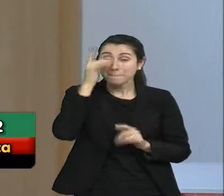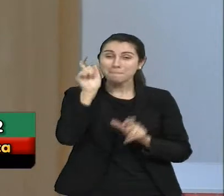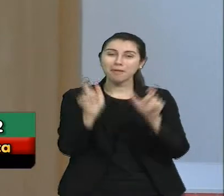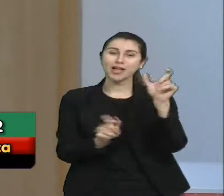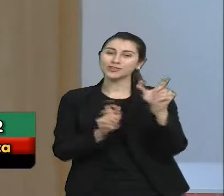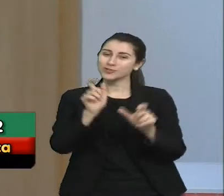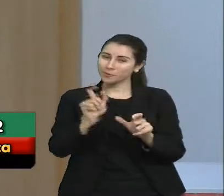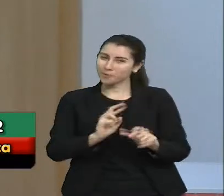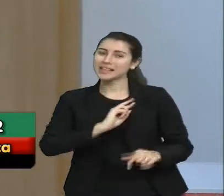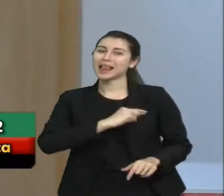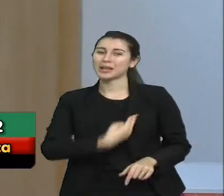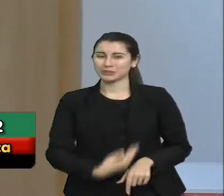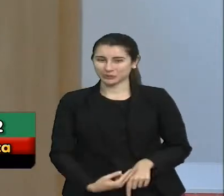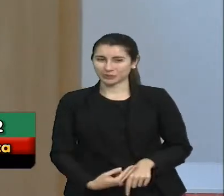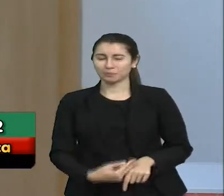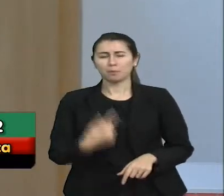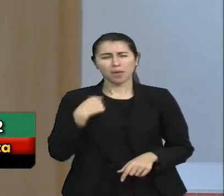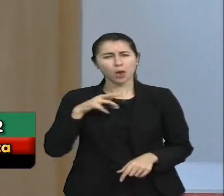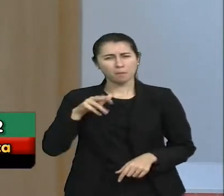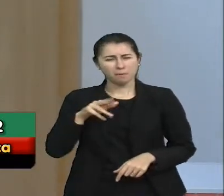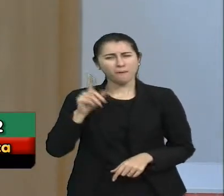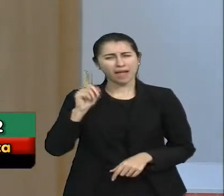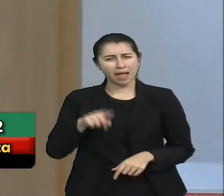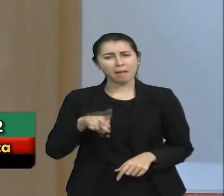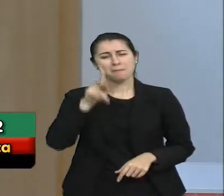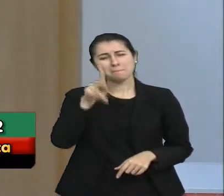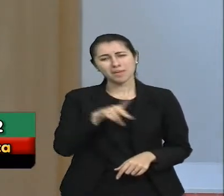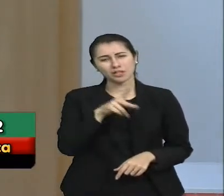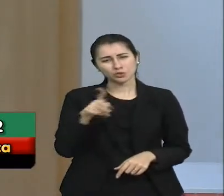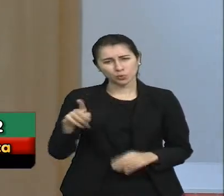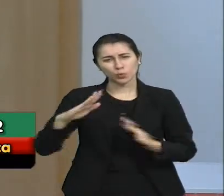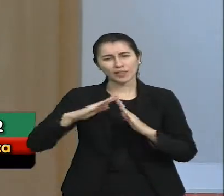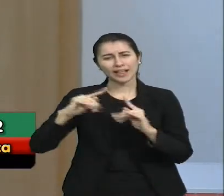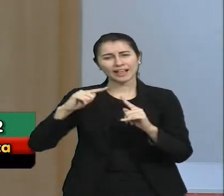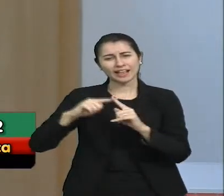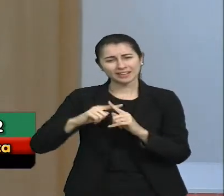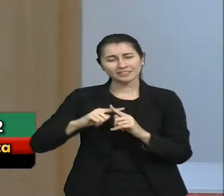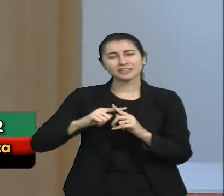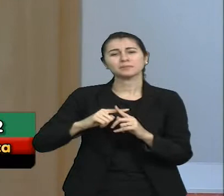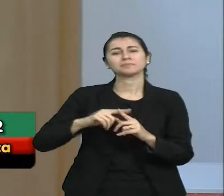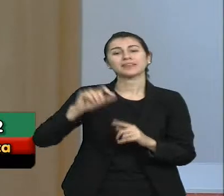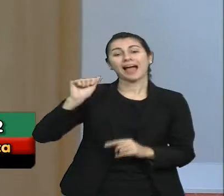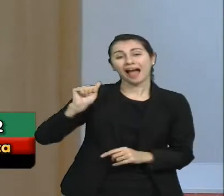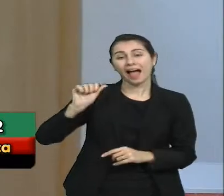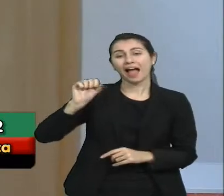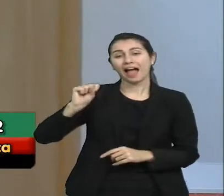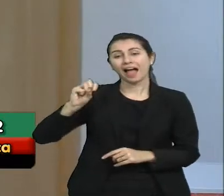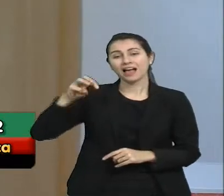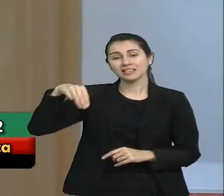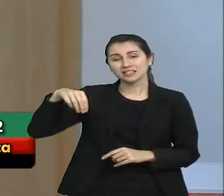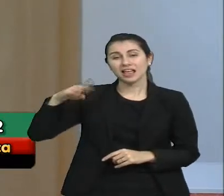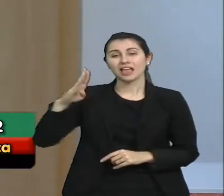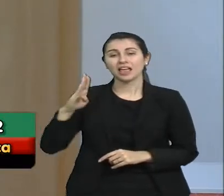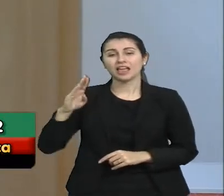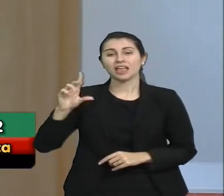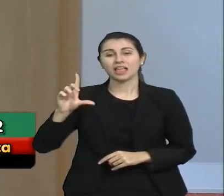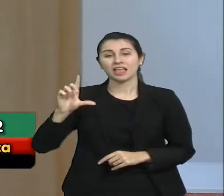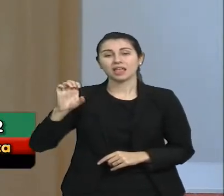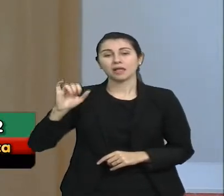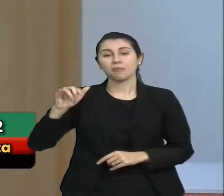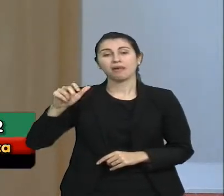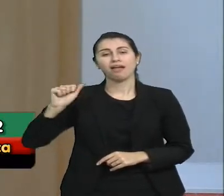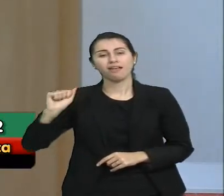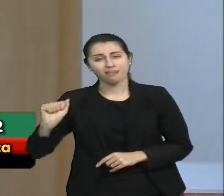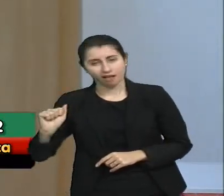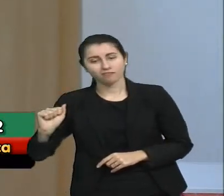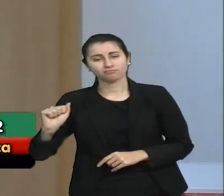pastor da Assembleia. Eu já fiz palestra lá dentro, fiz movimentos junto com ele. E